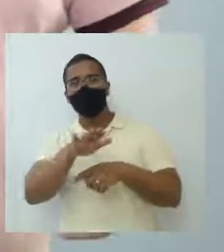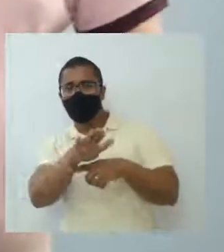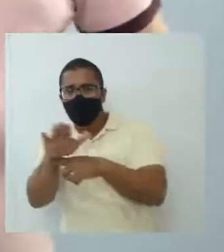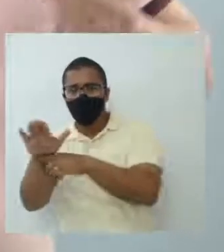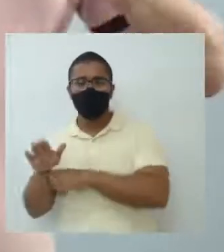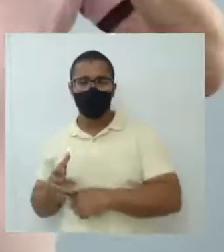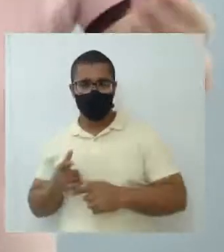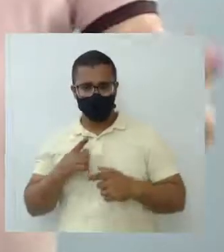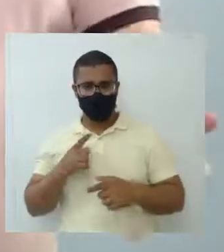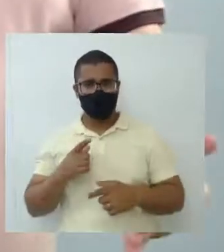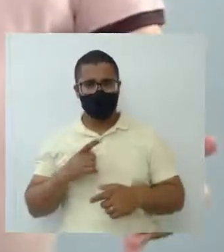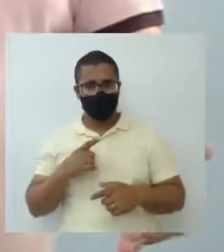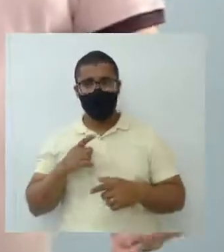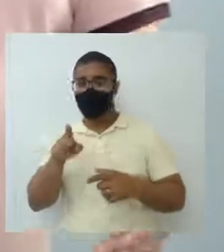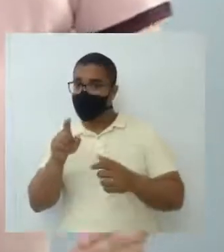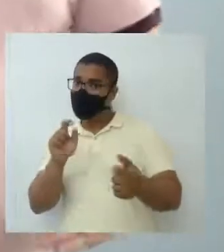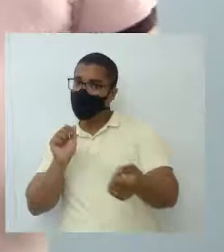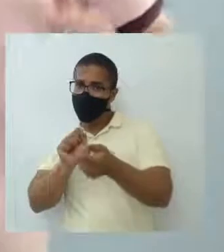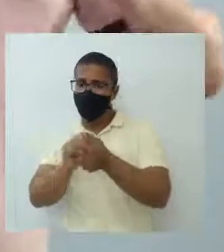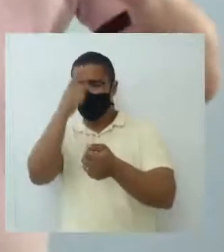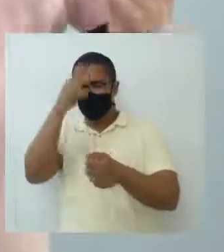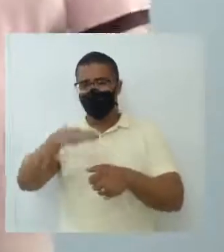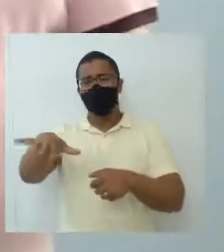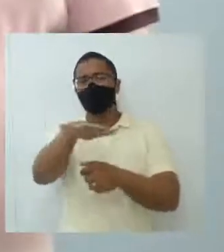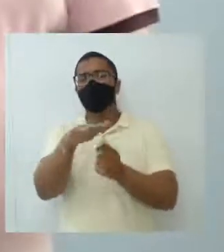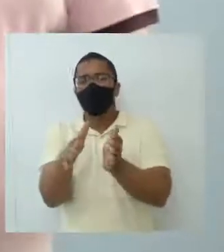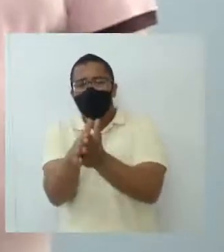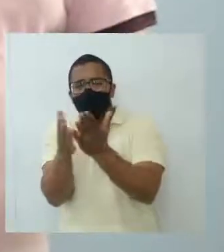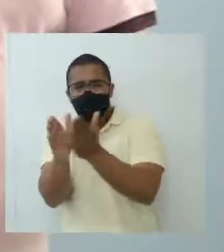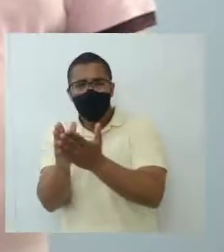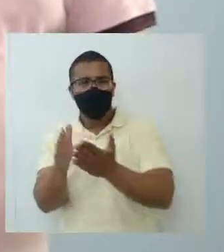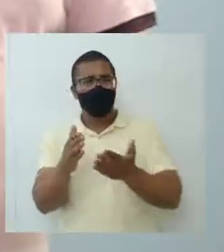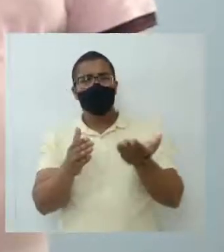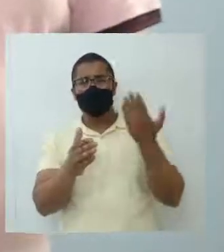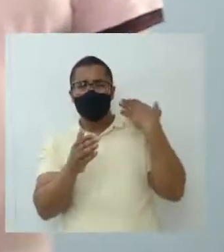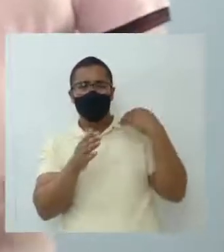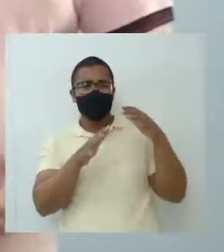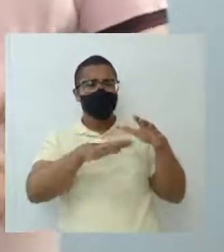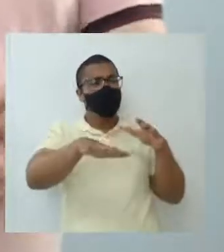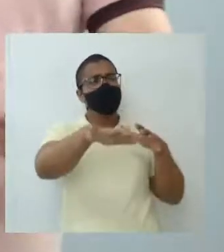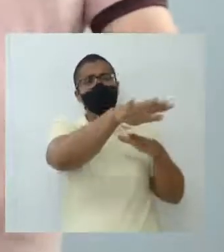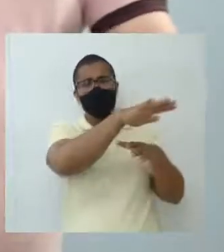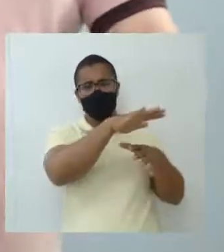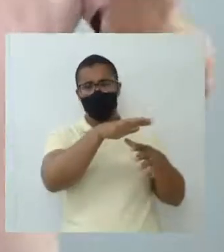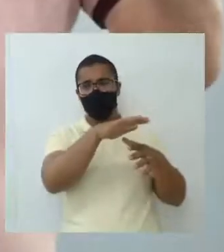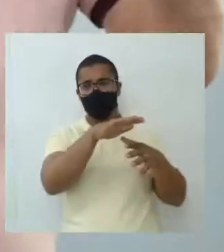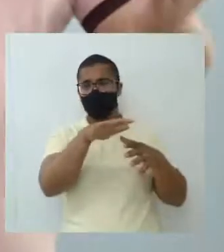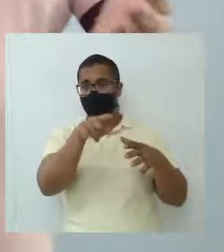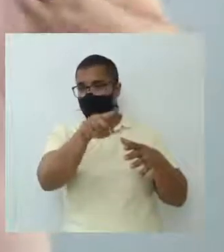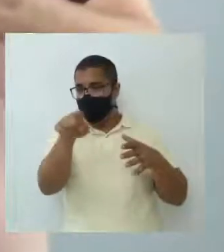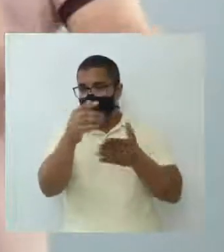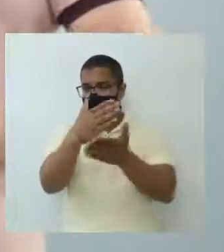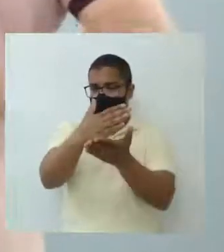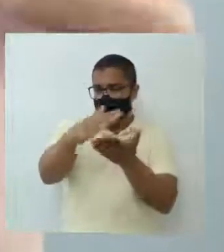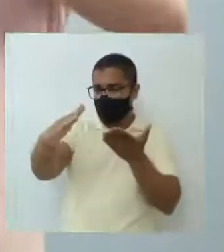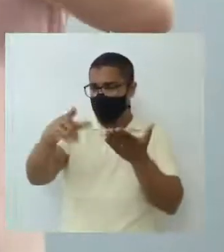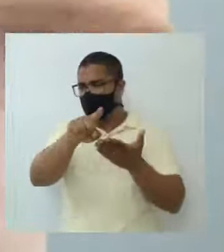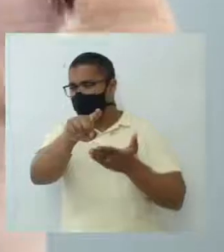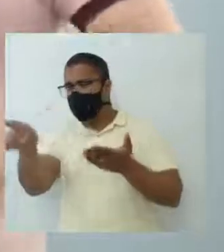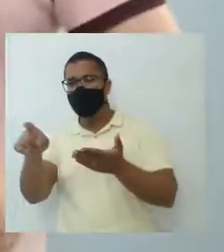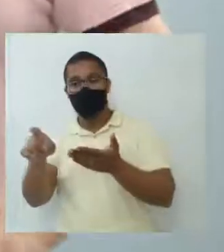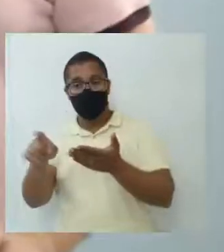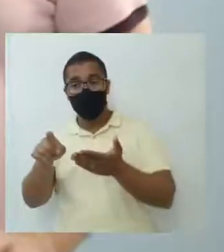Assis, junto aos mais pobres, junto aos excluídos de seu tempo, certo? Ele ganha esse apelido, mais uma vez,